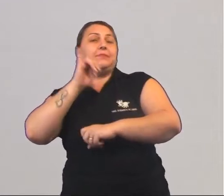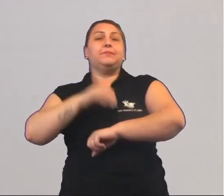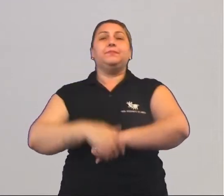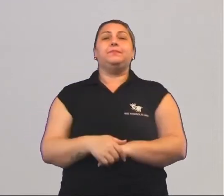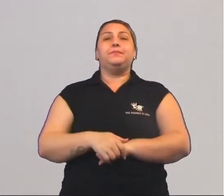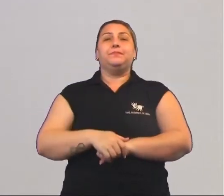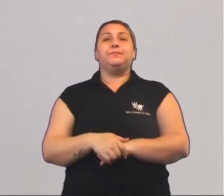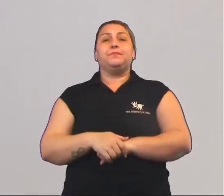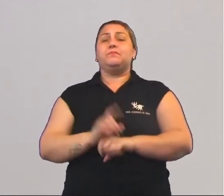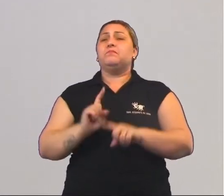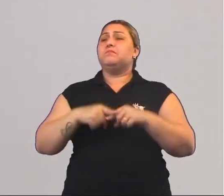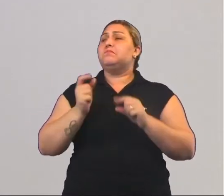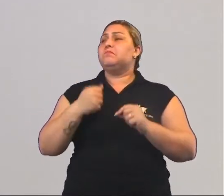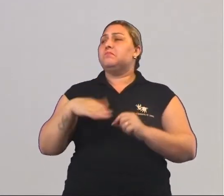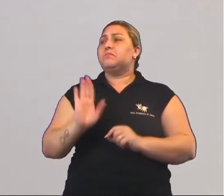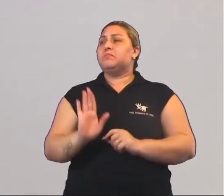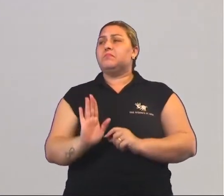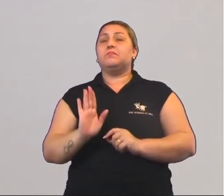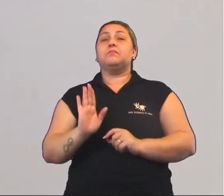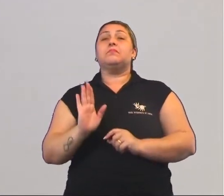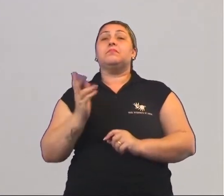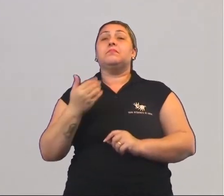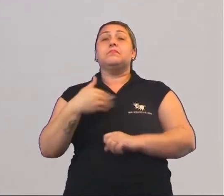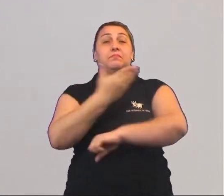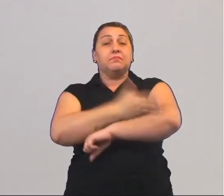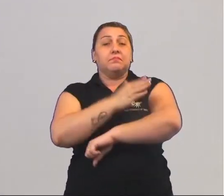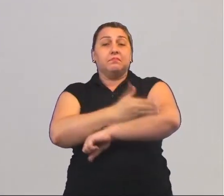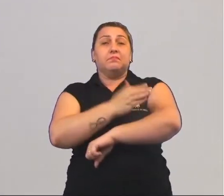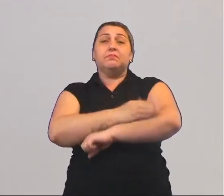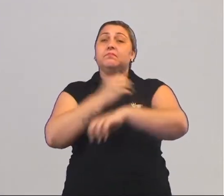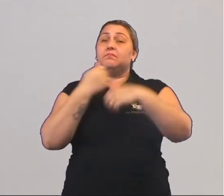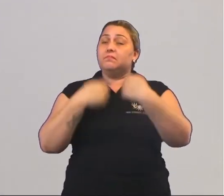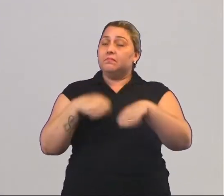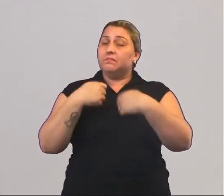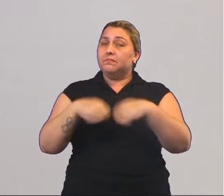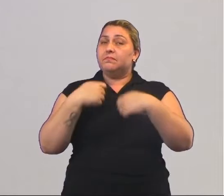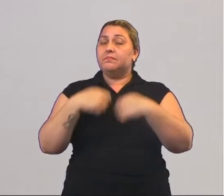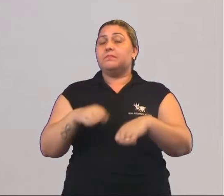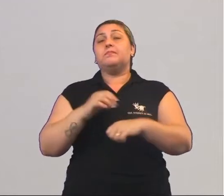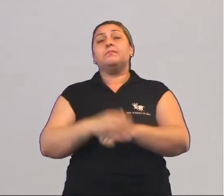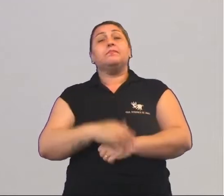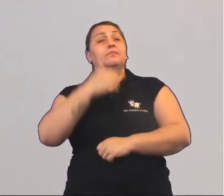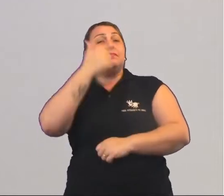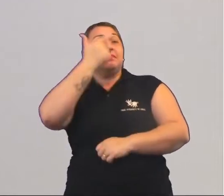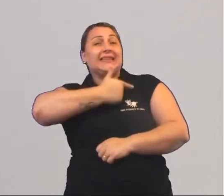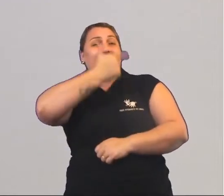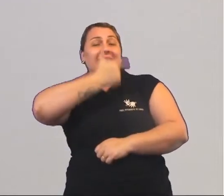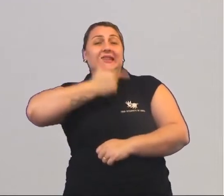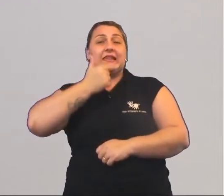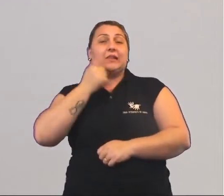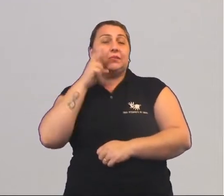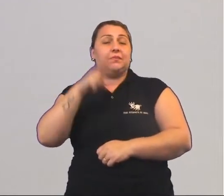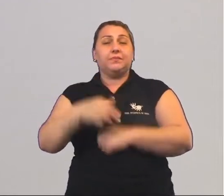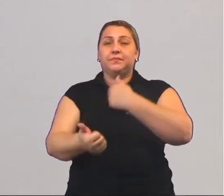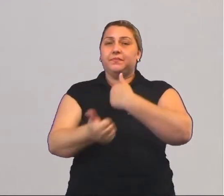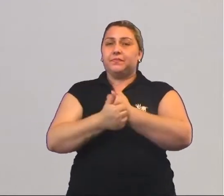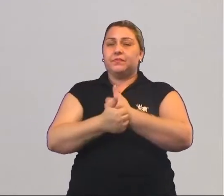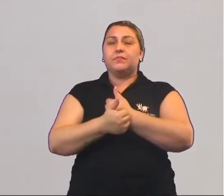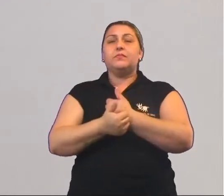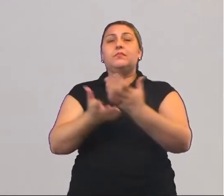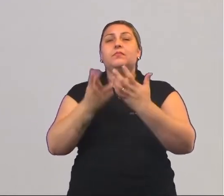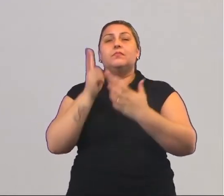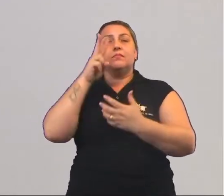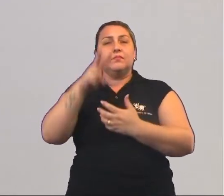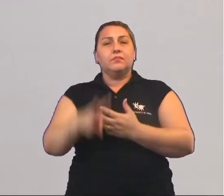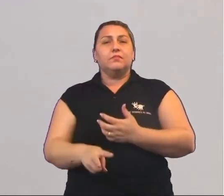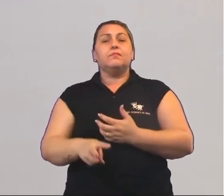ao dentista. Mas o que mais? Quais seriam as outras práticas necessárias para esse tipo de higiene? Vamos ver juntos? E eu quero pedir para